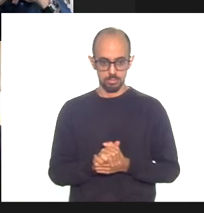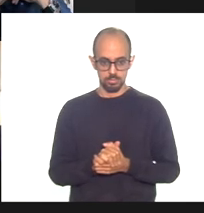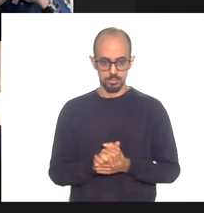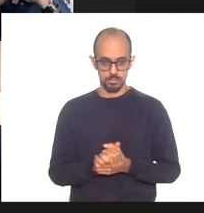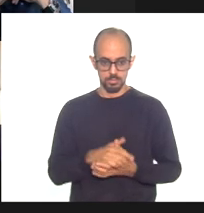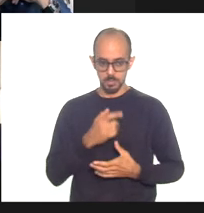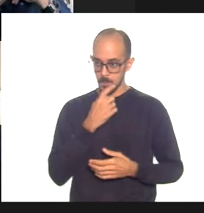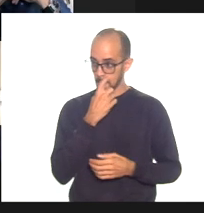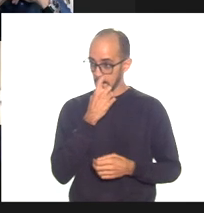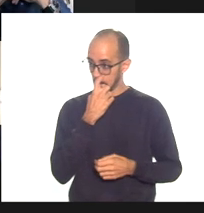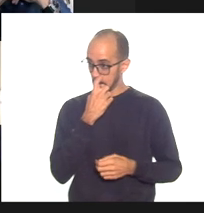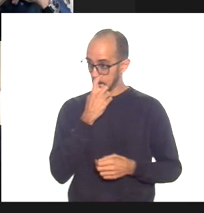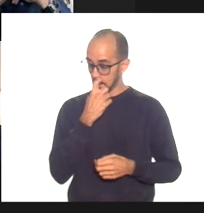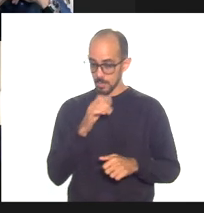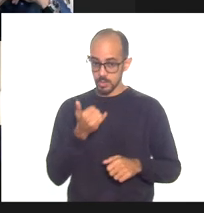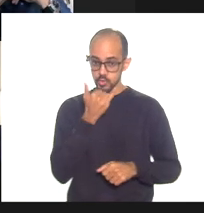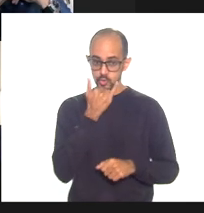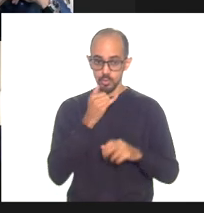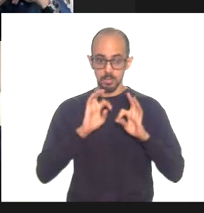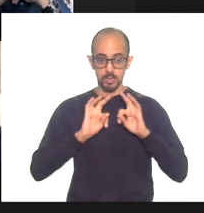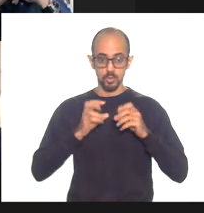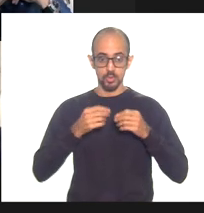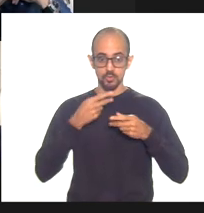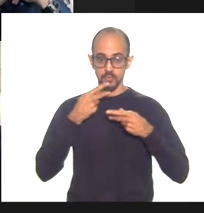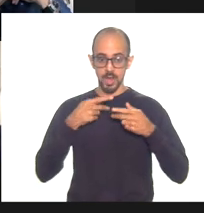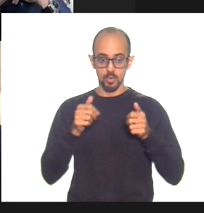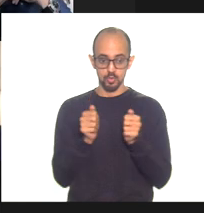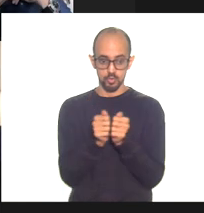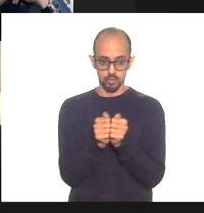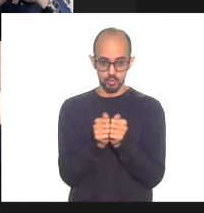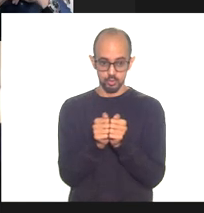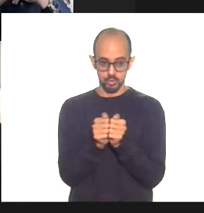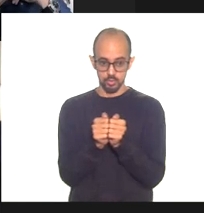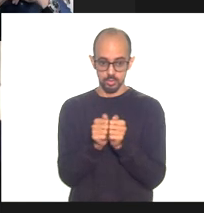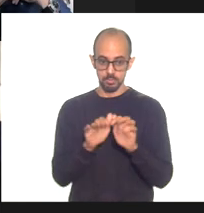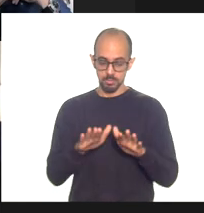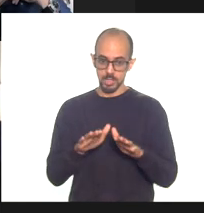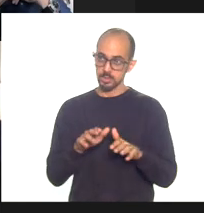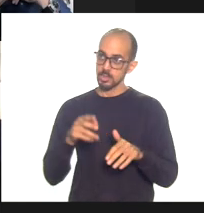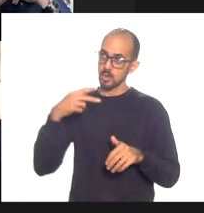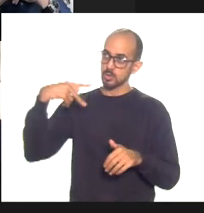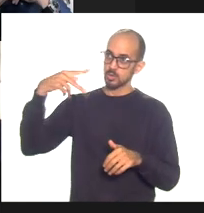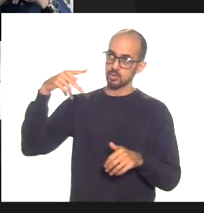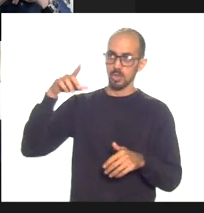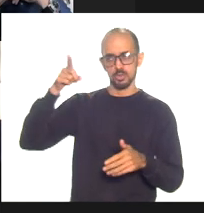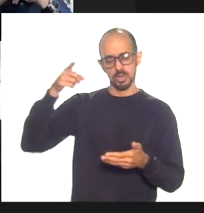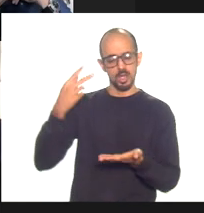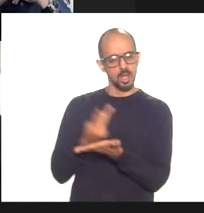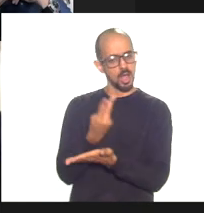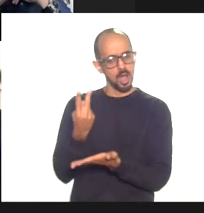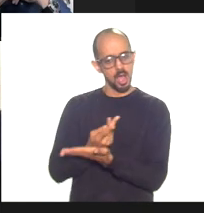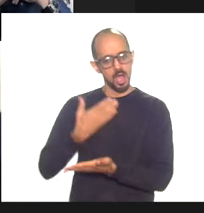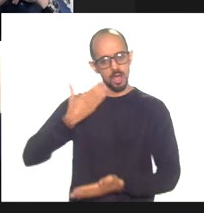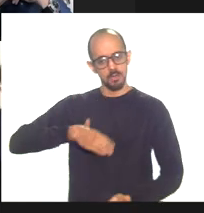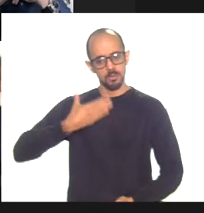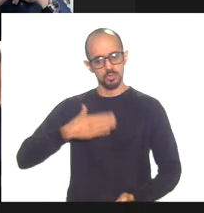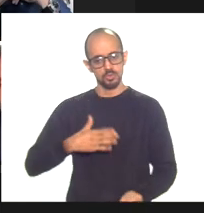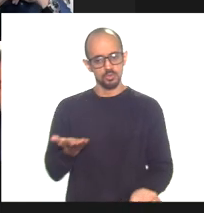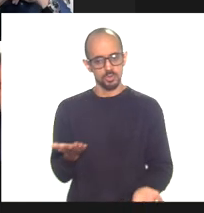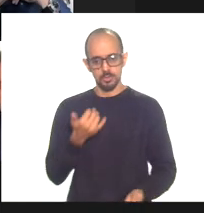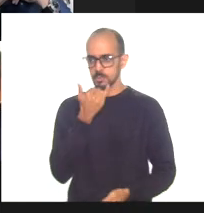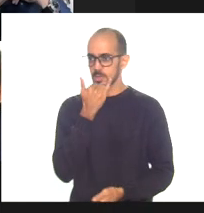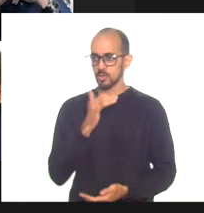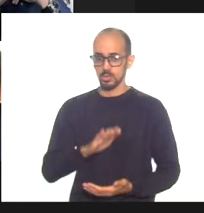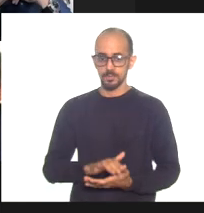As pessoas precisam saber a verdade, senhor presidente. O senhor me perdoe, mas Vossa Excelência está errado. Estou errado, senhor.